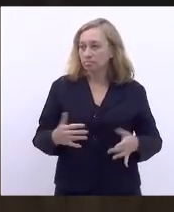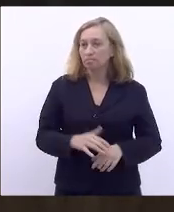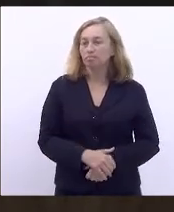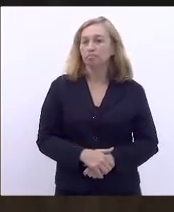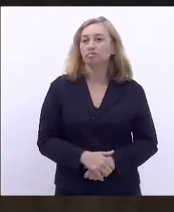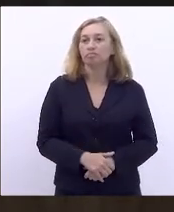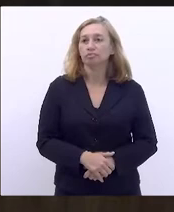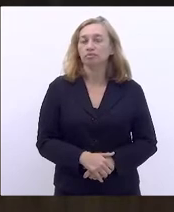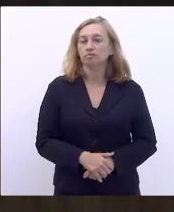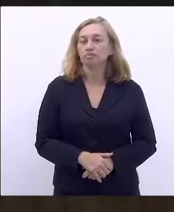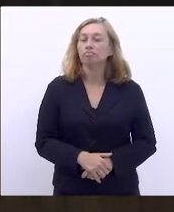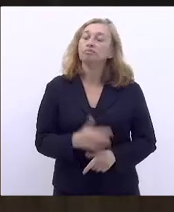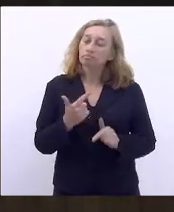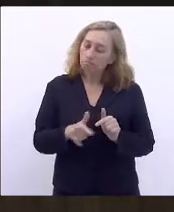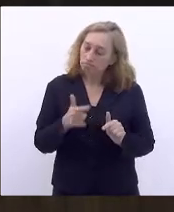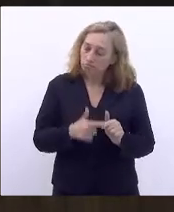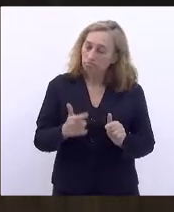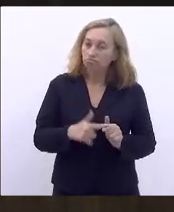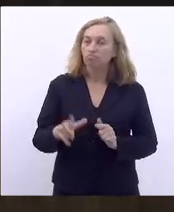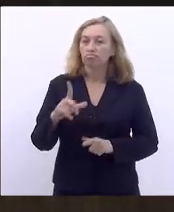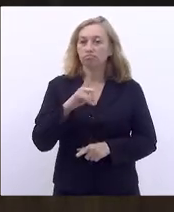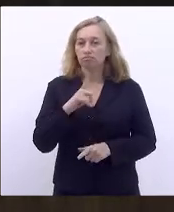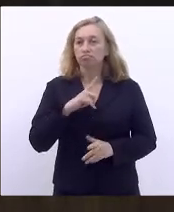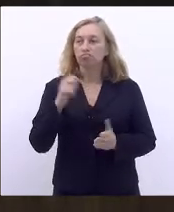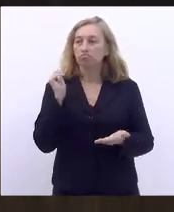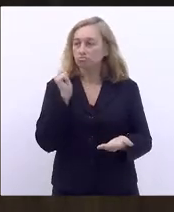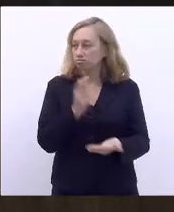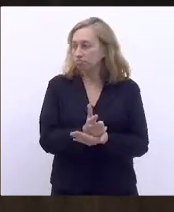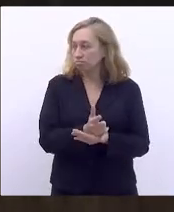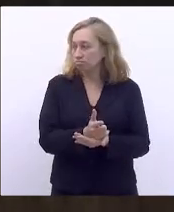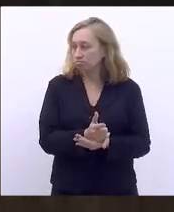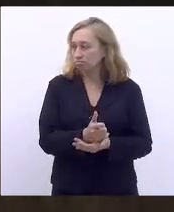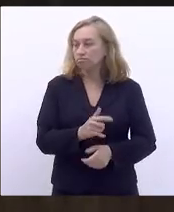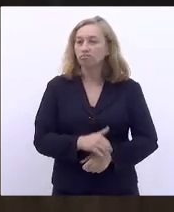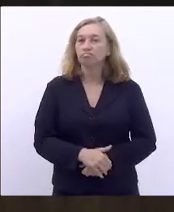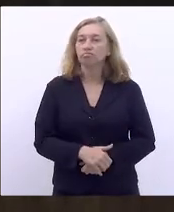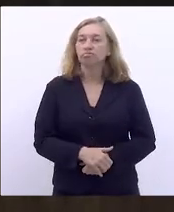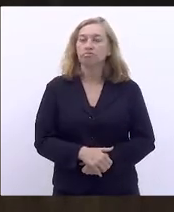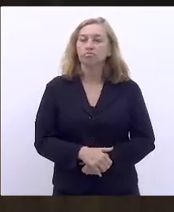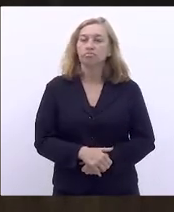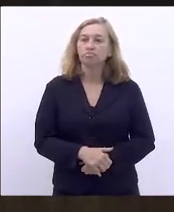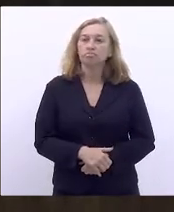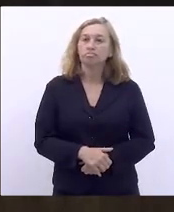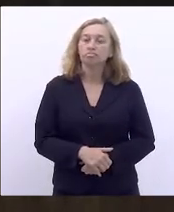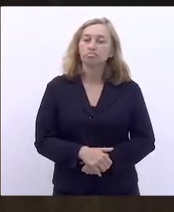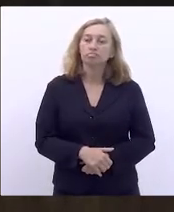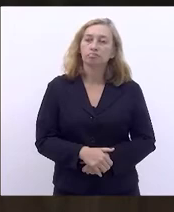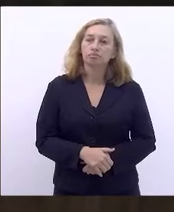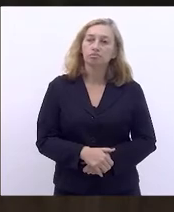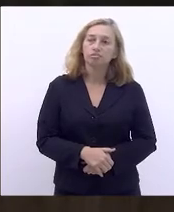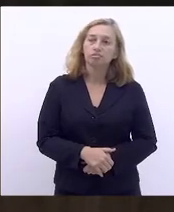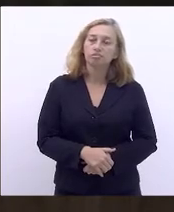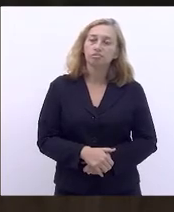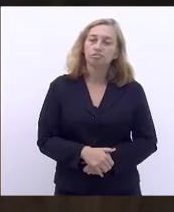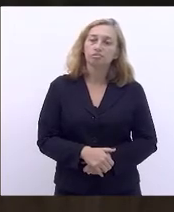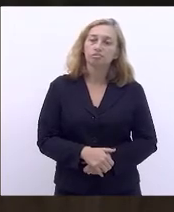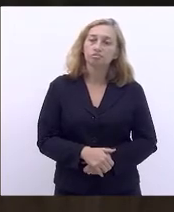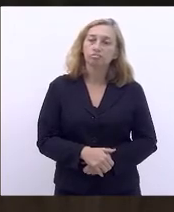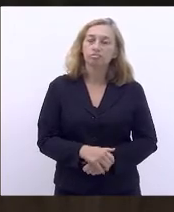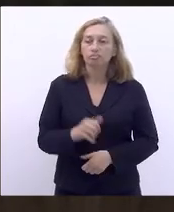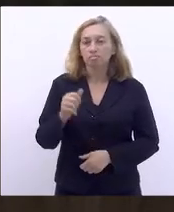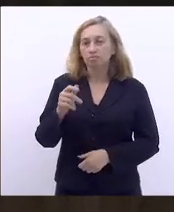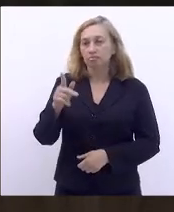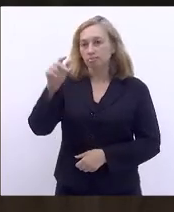Entretanto, ainda há problemas no pagamento pleno do PCSS da saúde. Aposentados